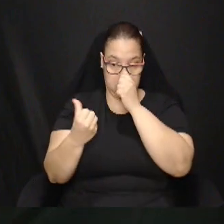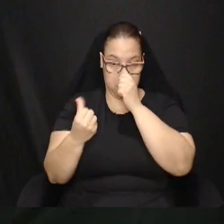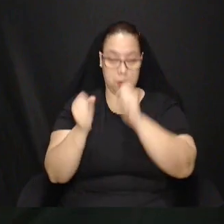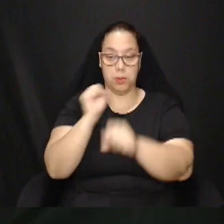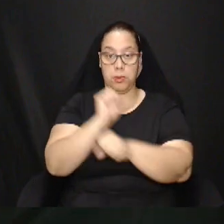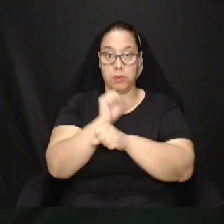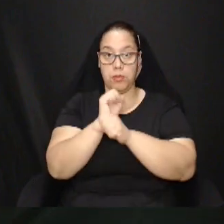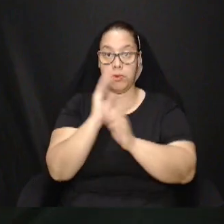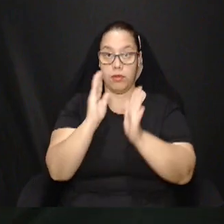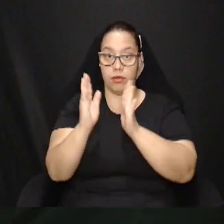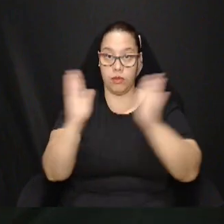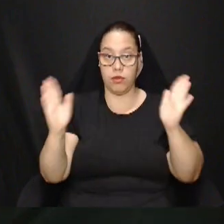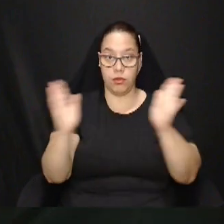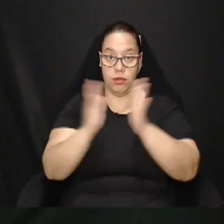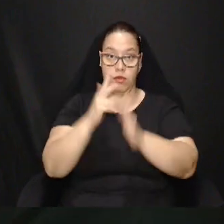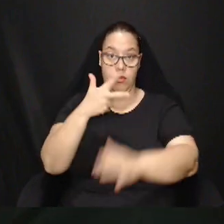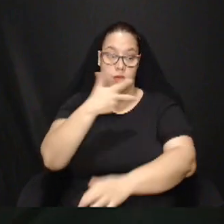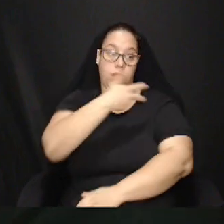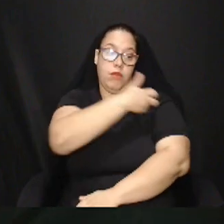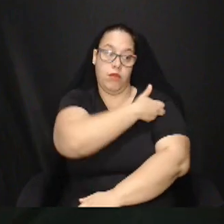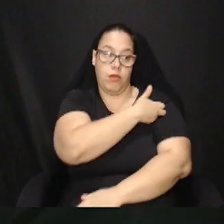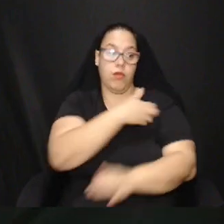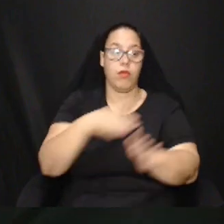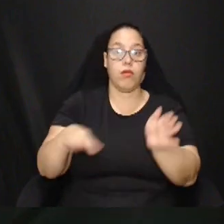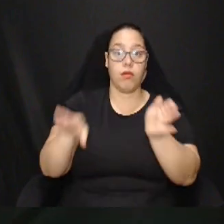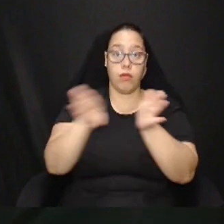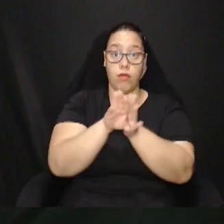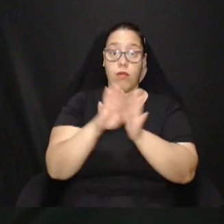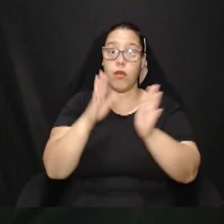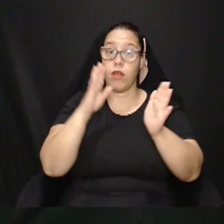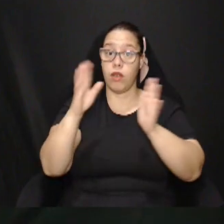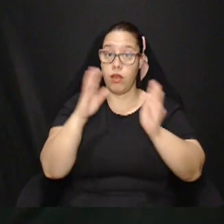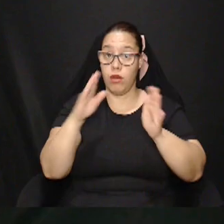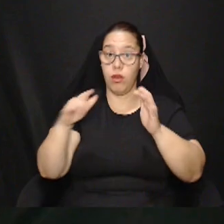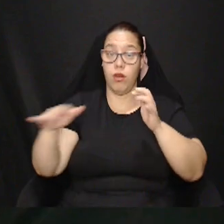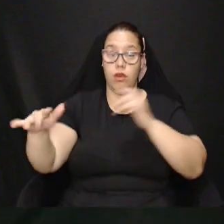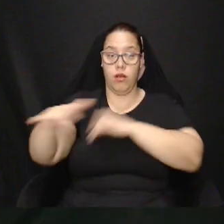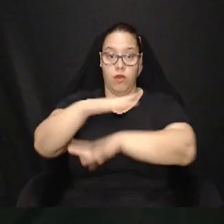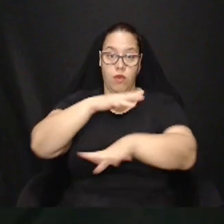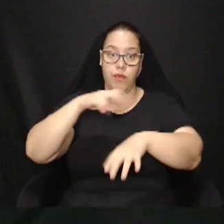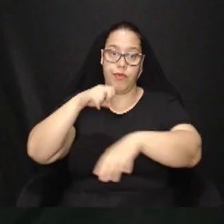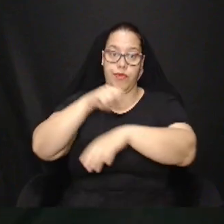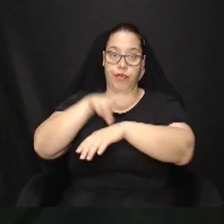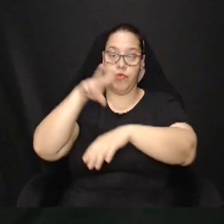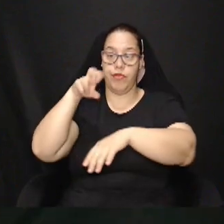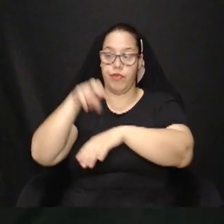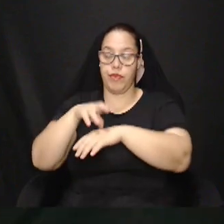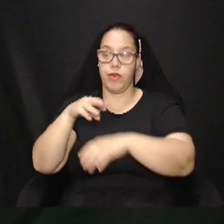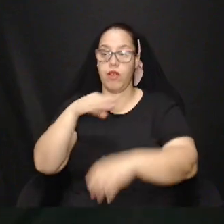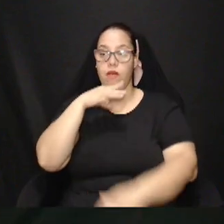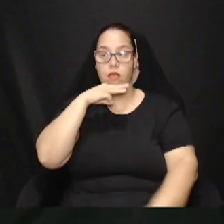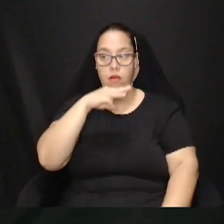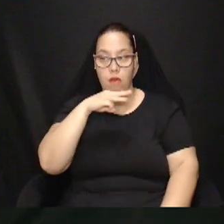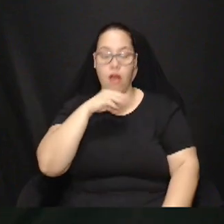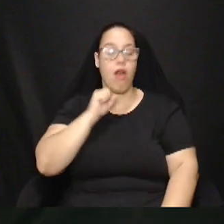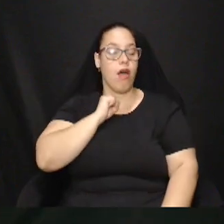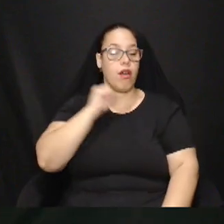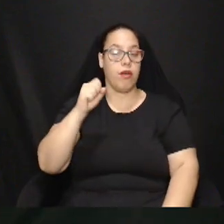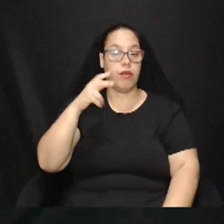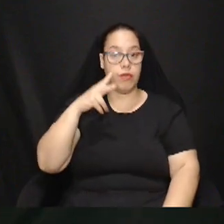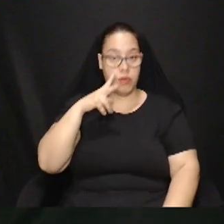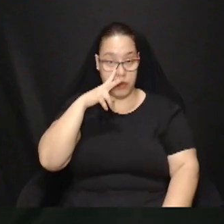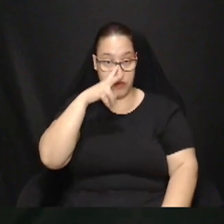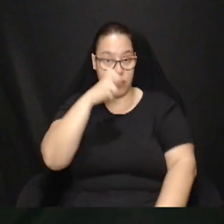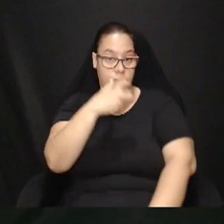as aplicações. Então, com a chegada do período de maior circulação do vírus, né, que é entre março e abril, reforçar a vacinação é uma forma